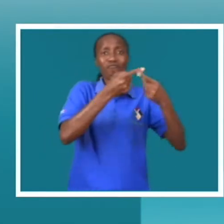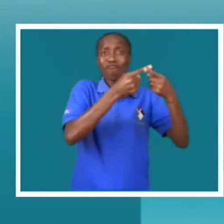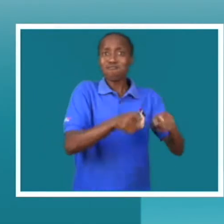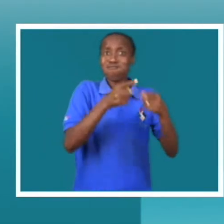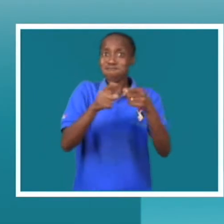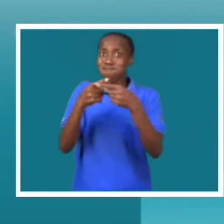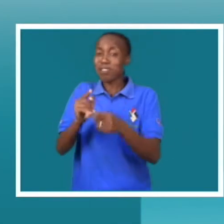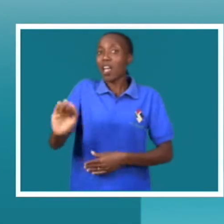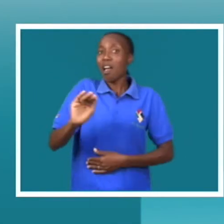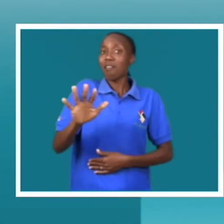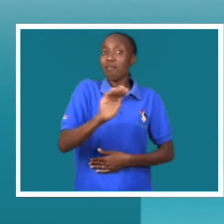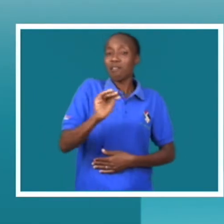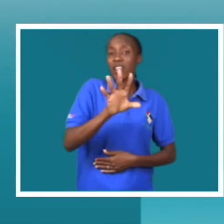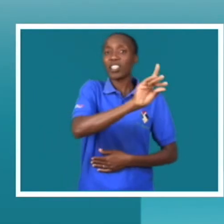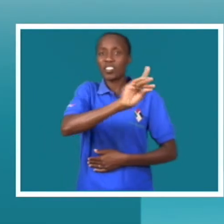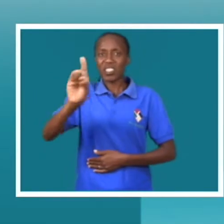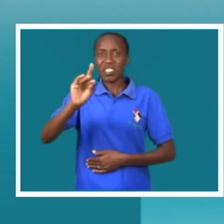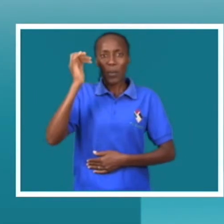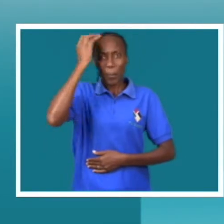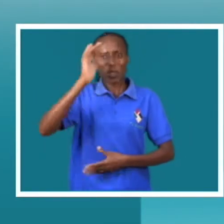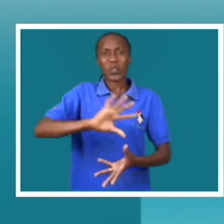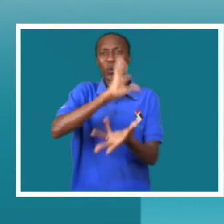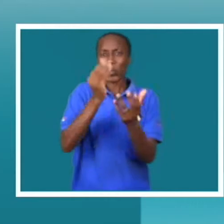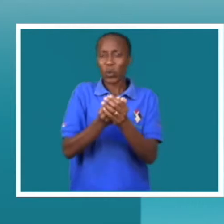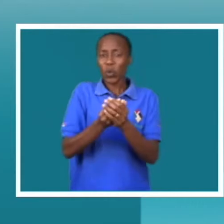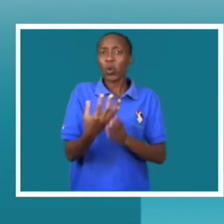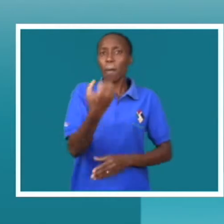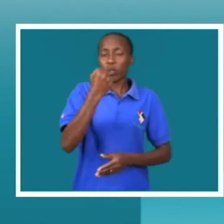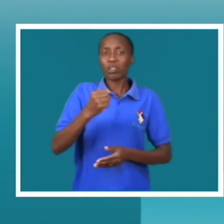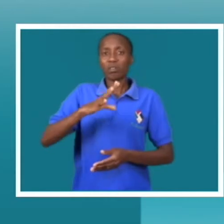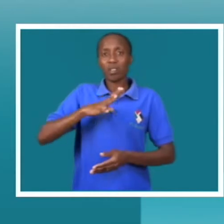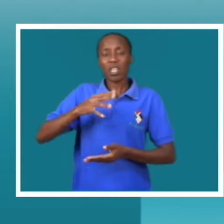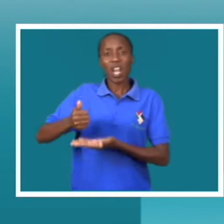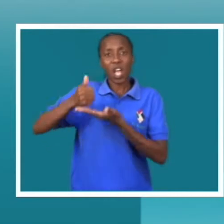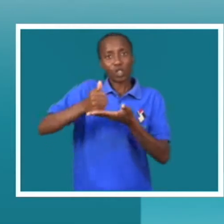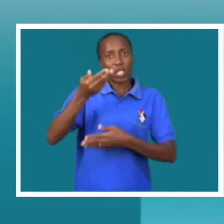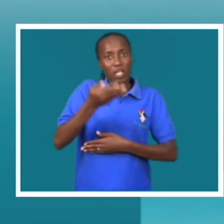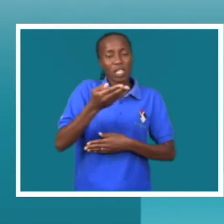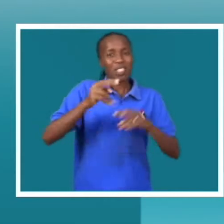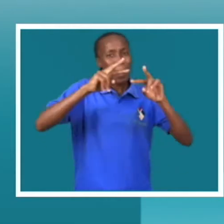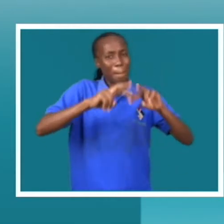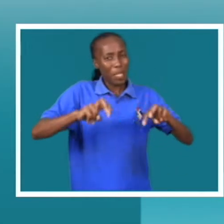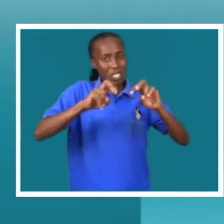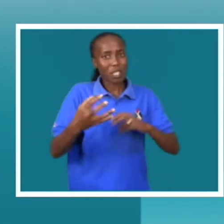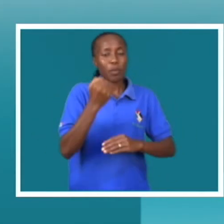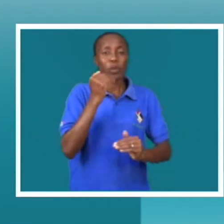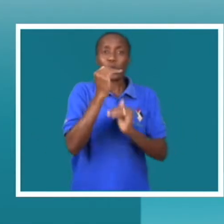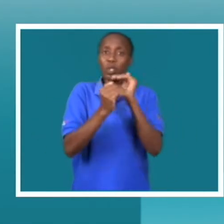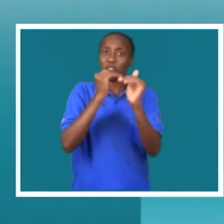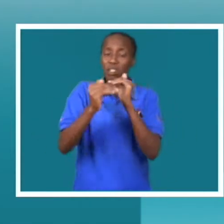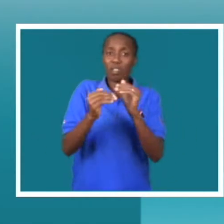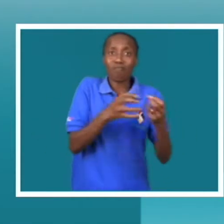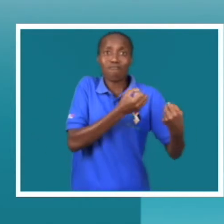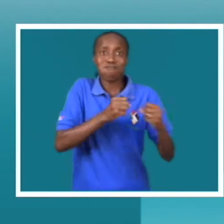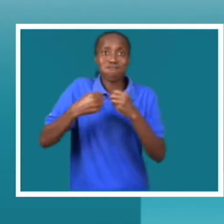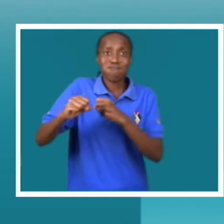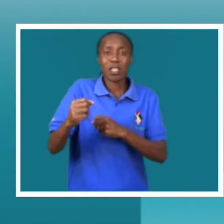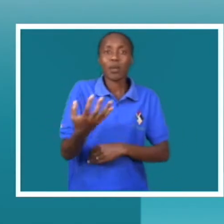em conta a transversalidade da área da deficiência. Eu penso que todos poderão se beneficiar desta pesquisa para poder desenvolver